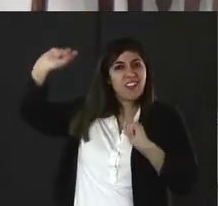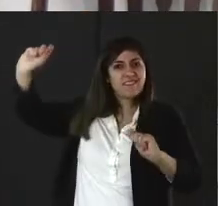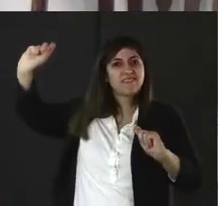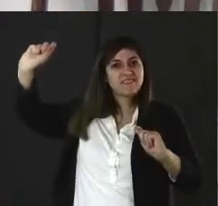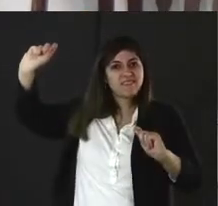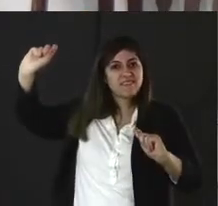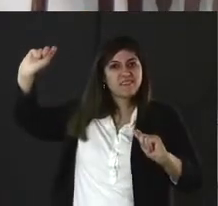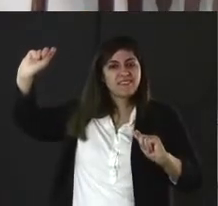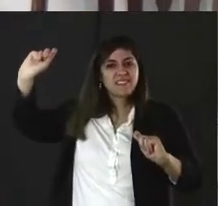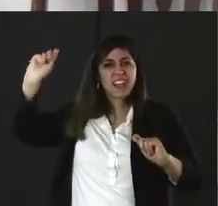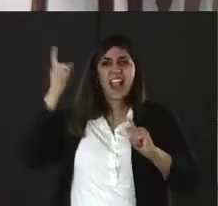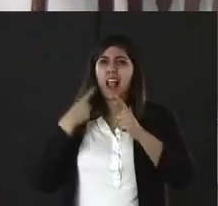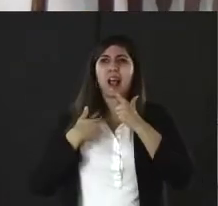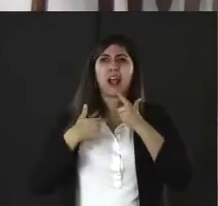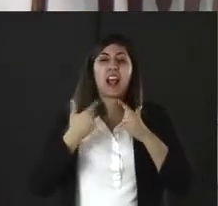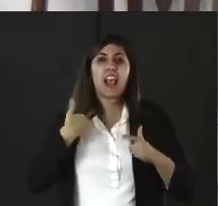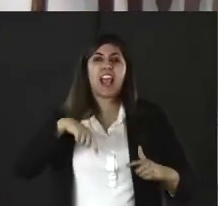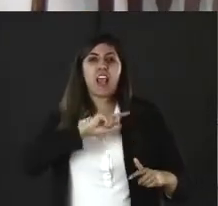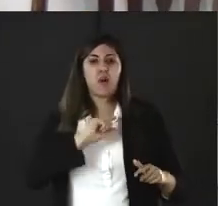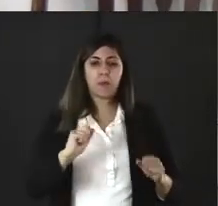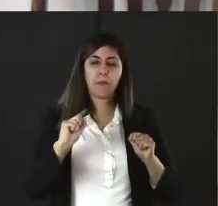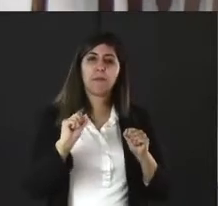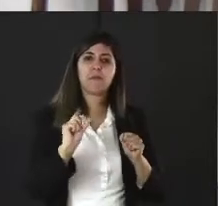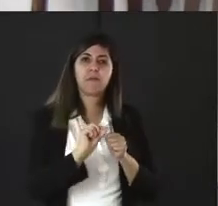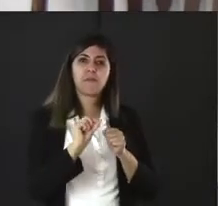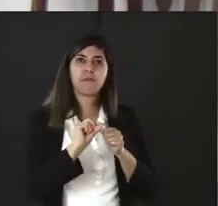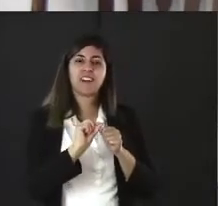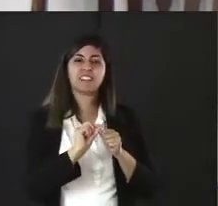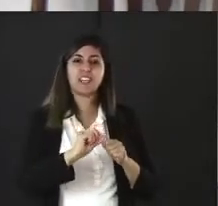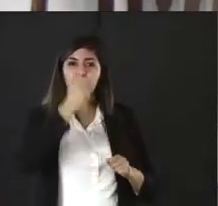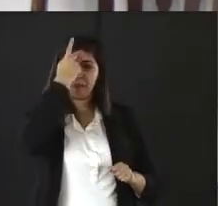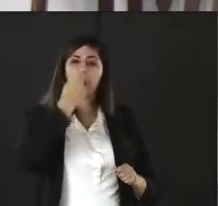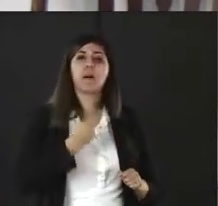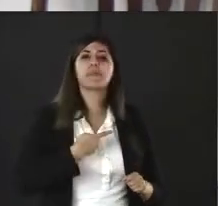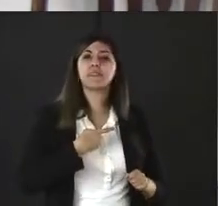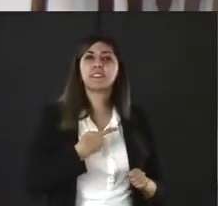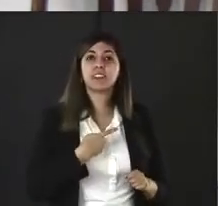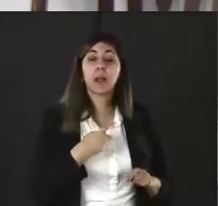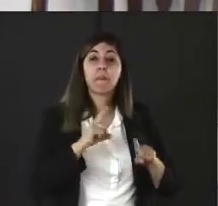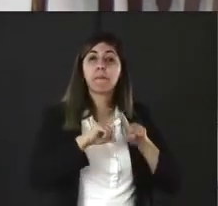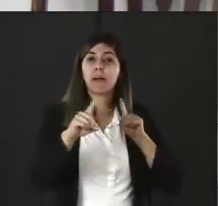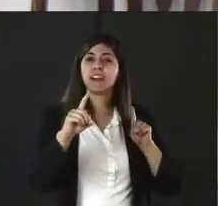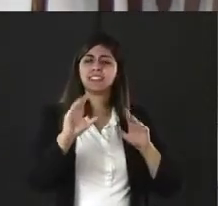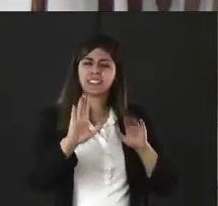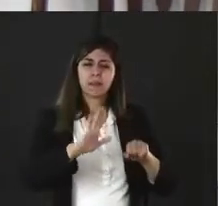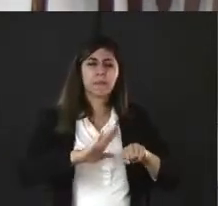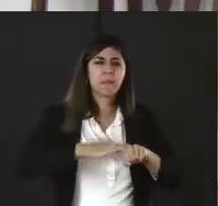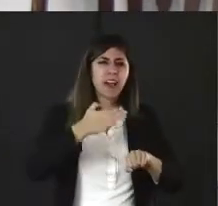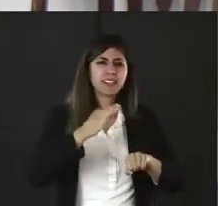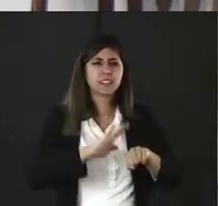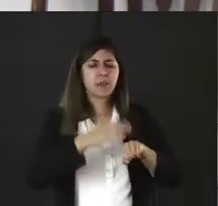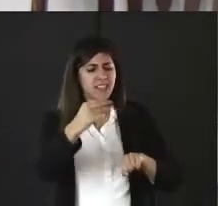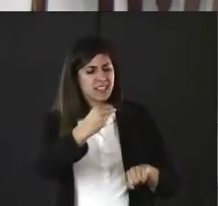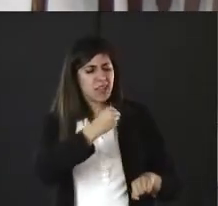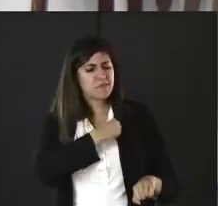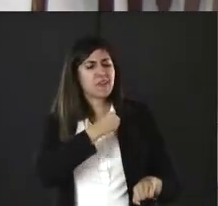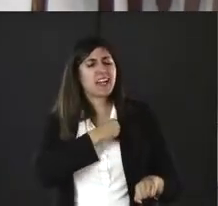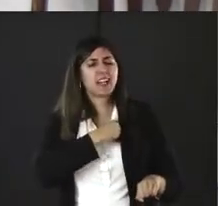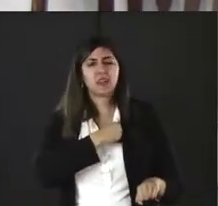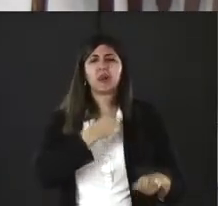a fé é uma consciência da nossa pecaminosidade quanto mais nós nos convencemos da nossa pecaminosidade